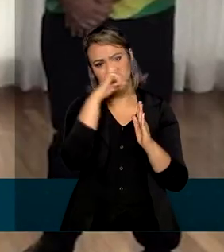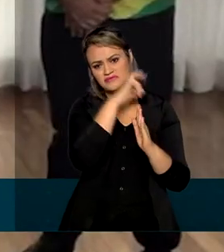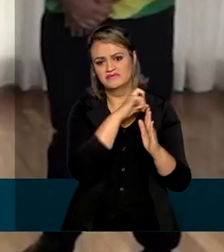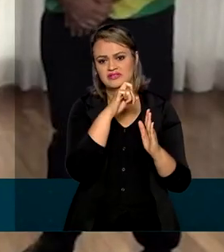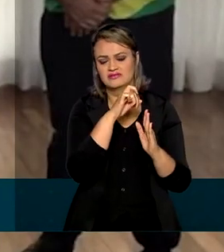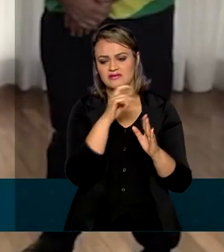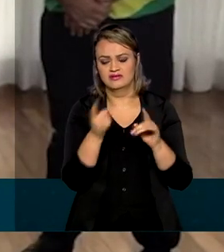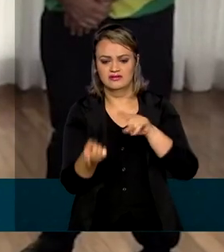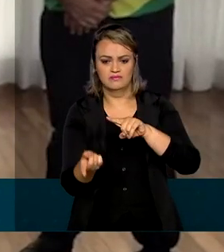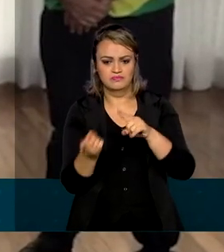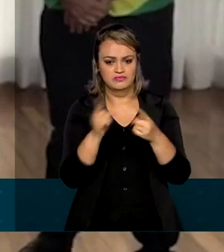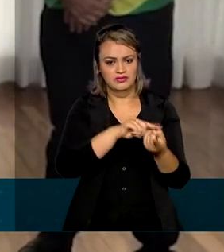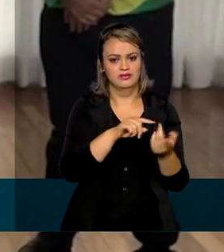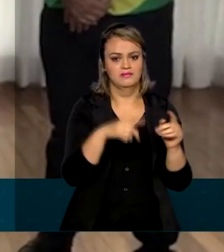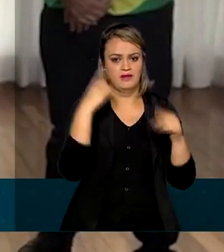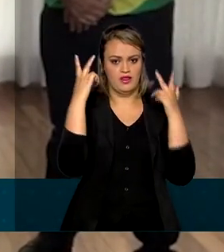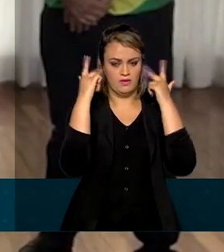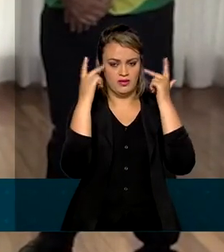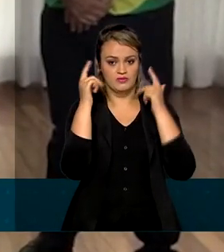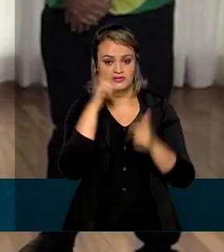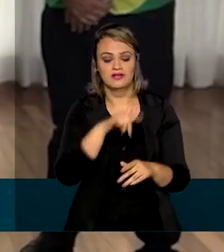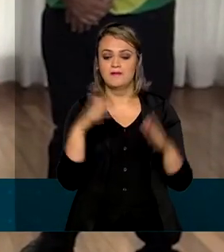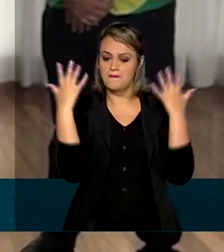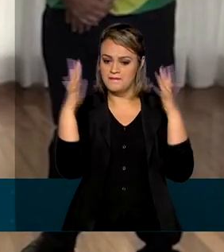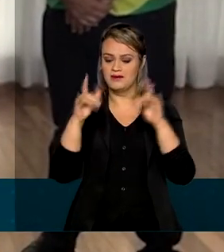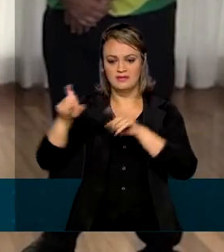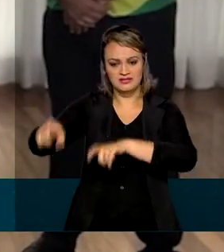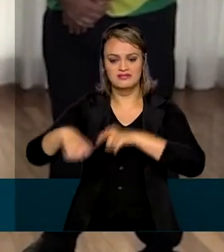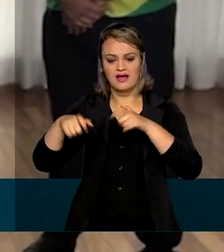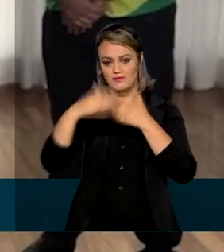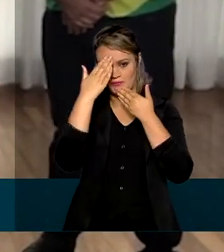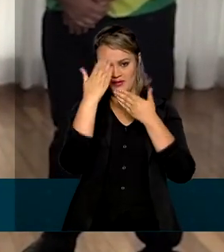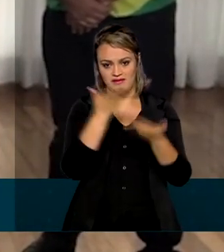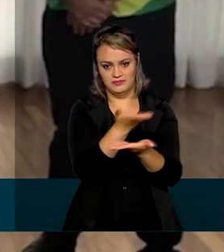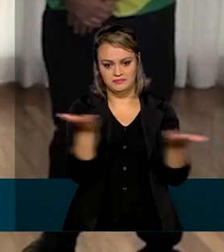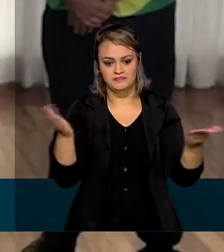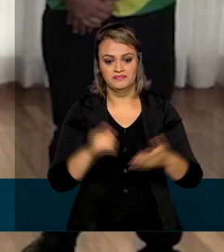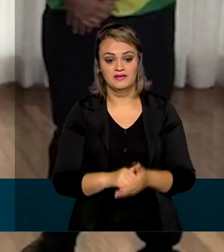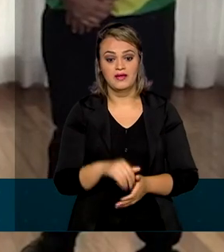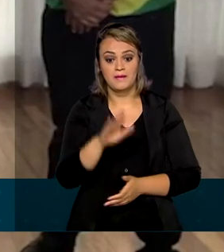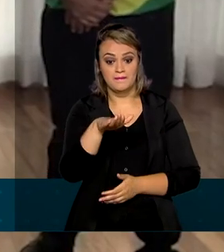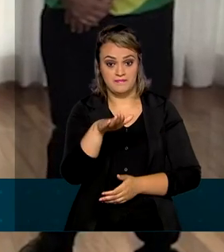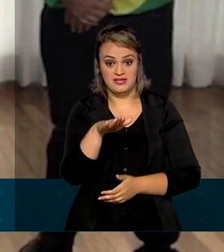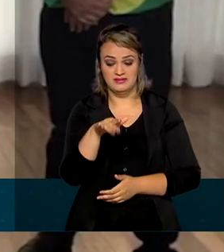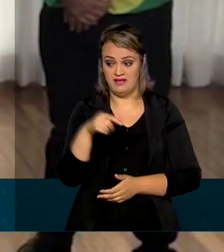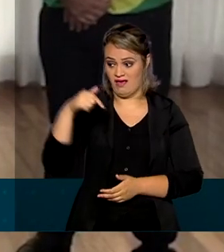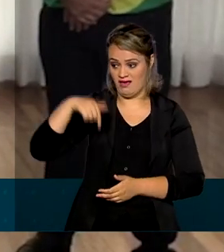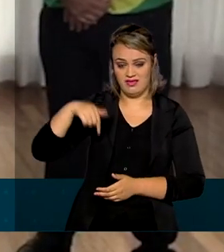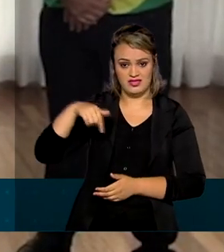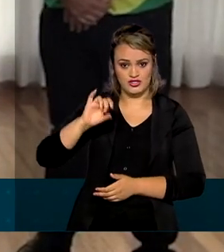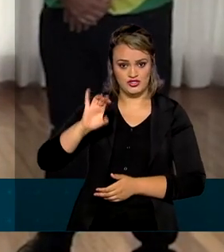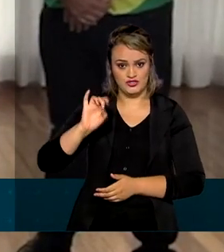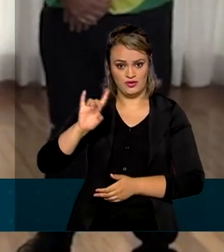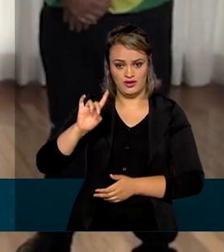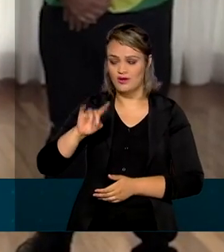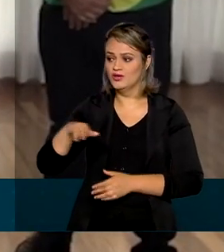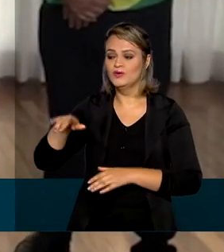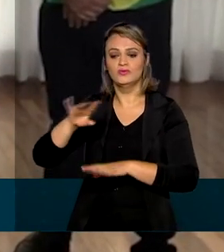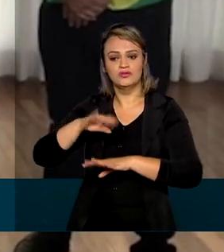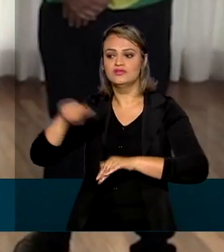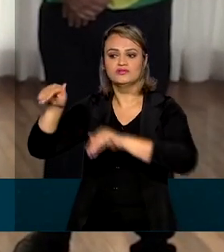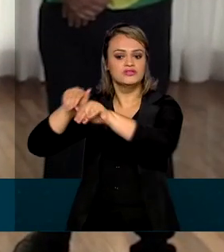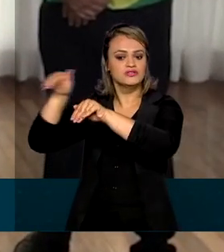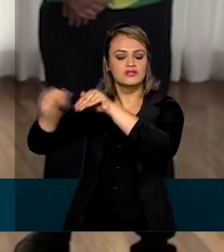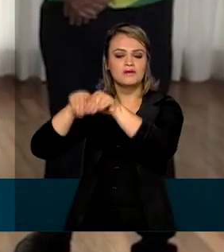uma transição para a normalidade. Parabéns ao agro e muito obrigado a todos vocês. E não só aqui, né? Foi com a mobilização também